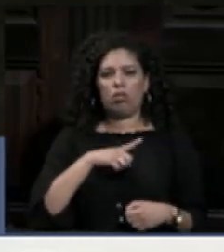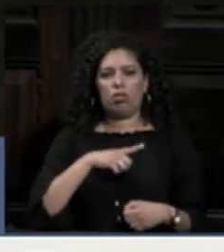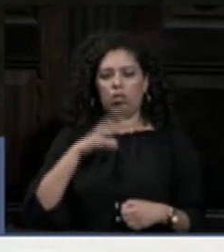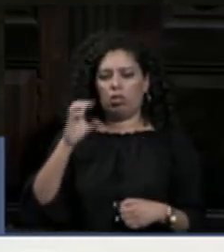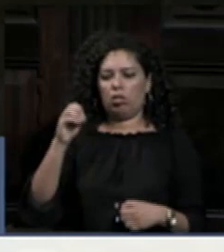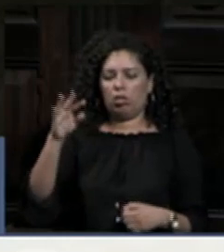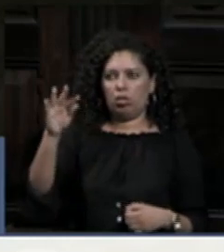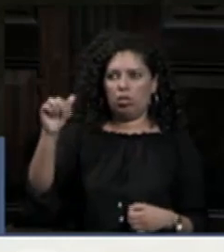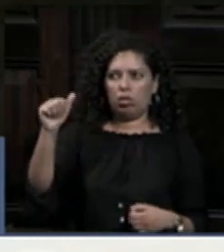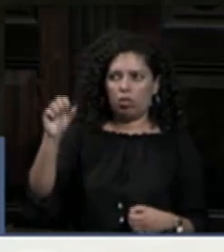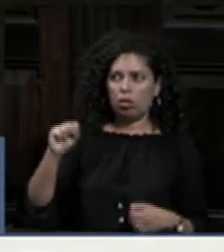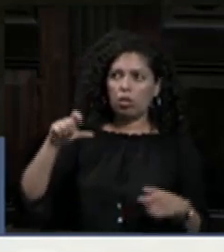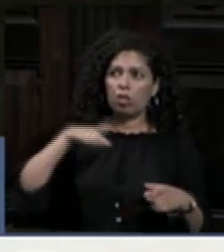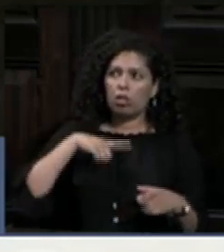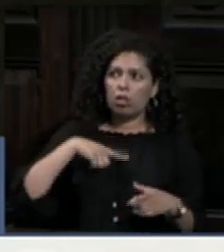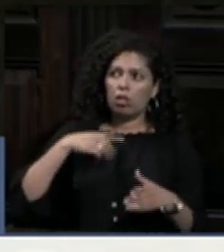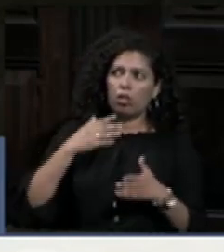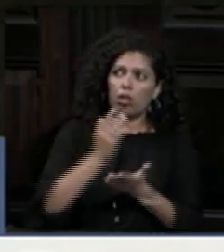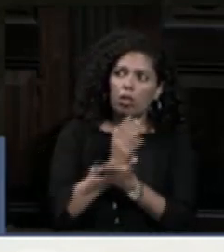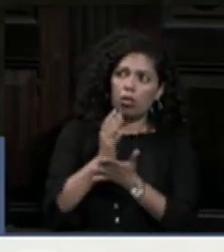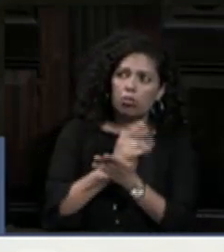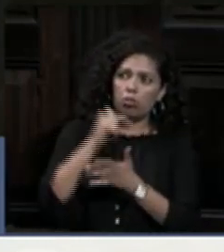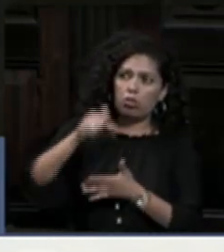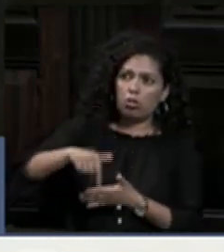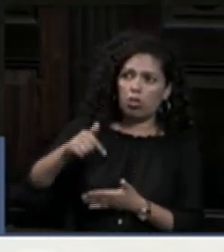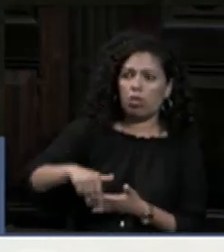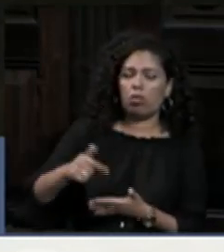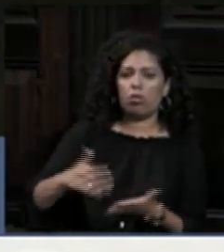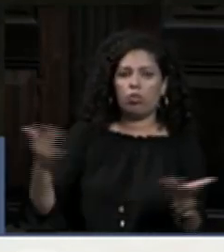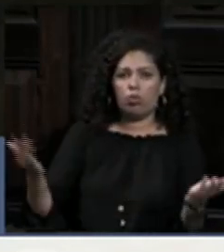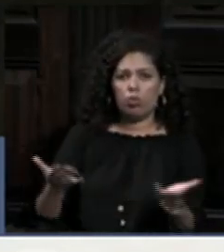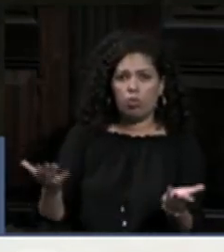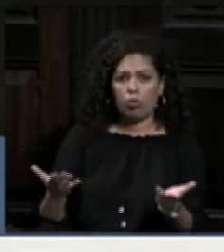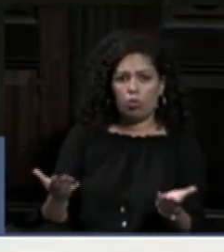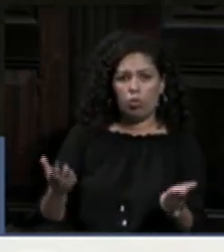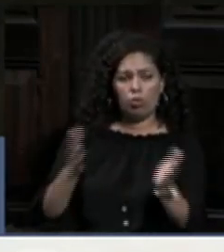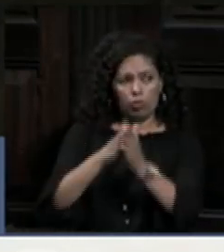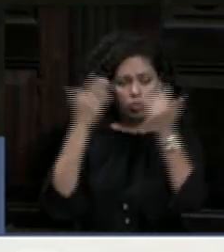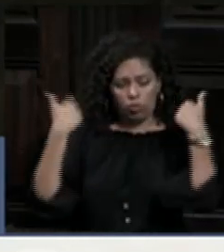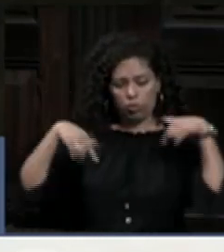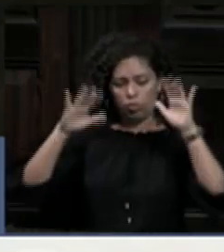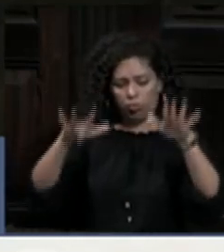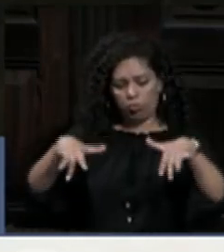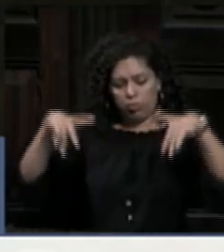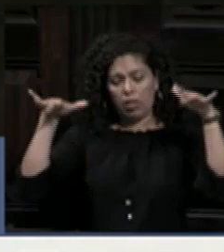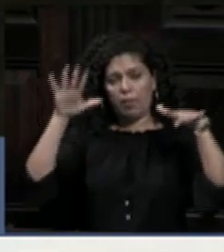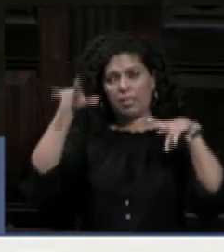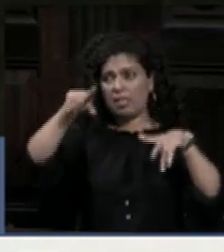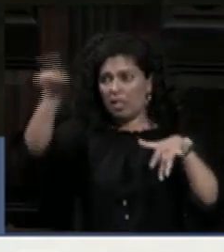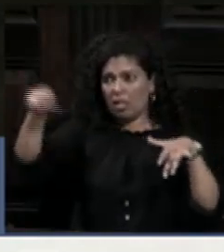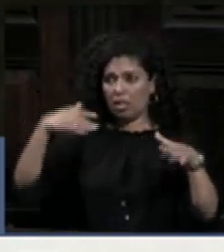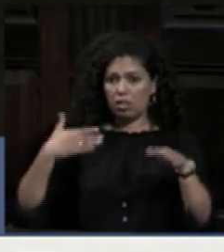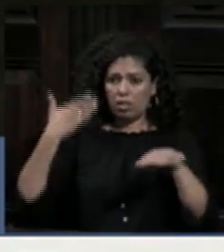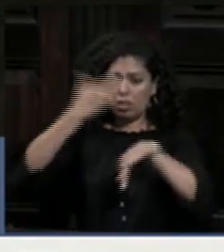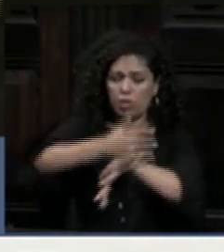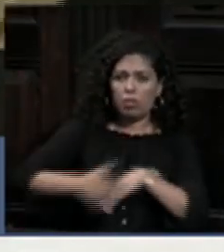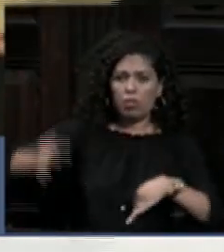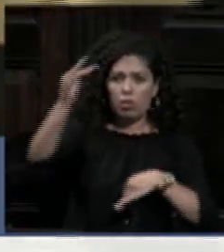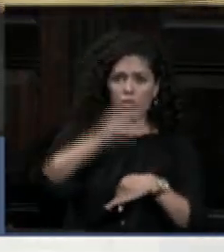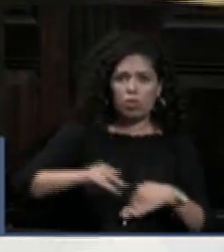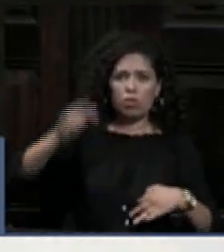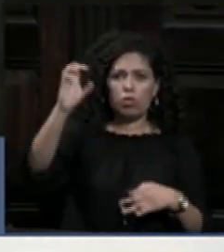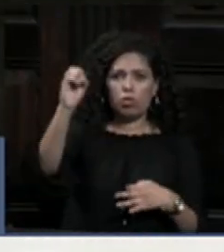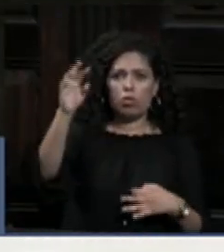meus parabéns para vocês e dizer que estou aqui defendendo esse projeto porque foi sensibilizado